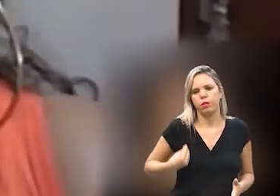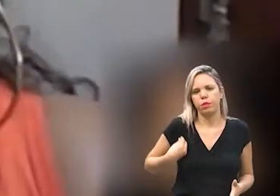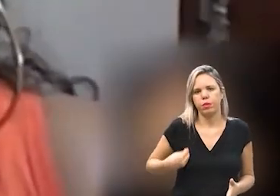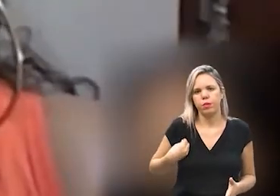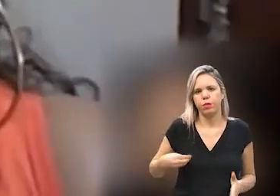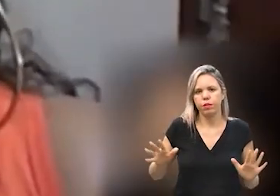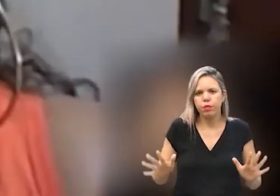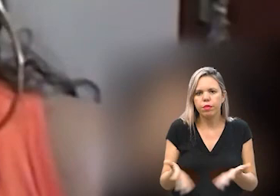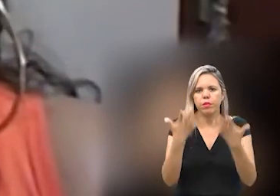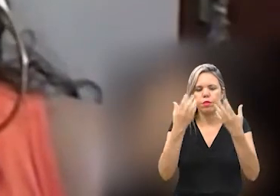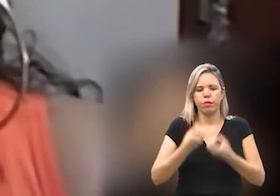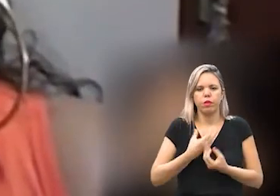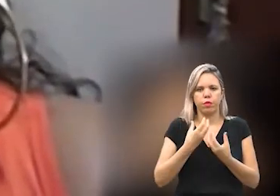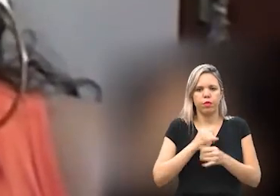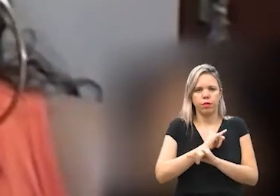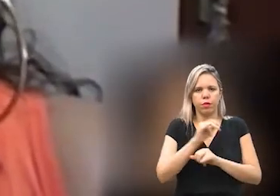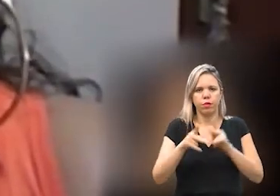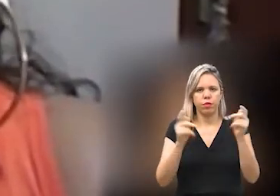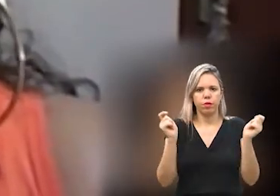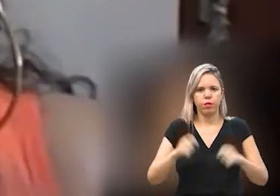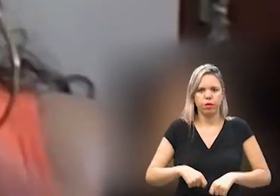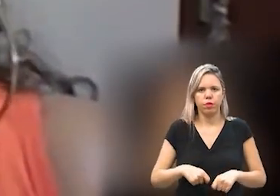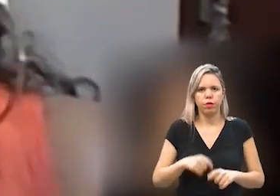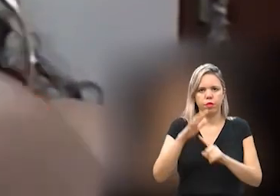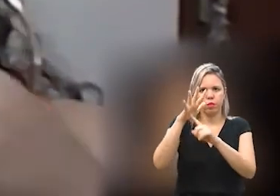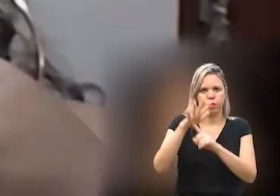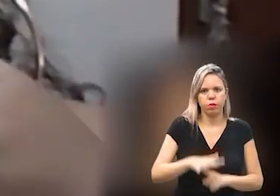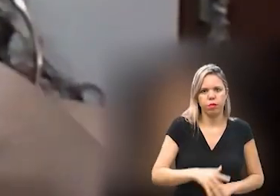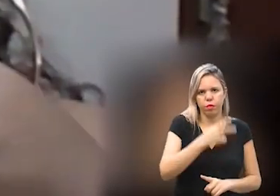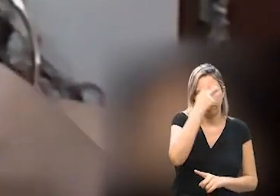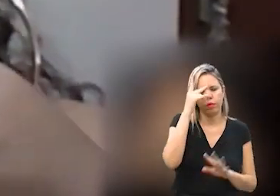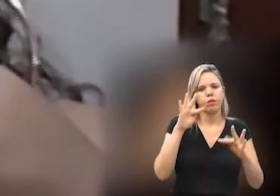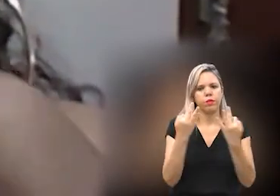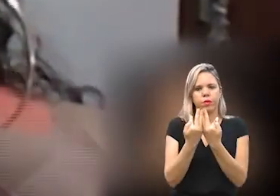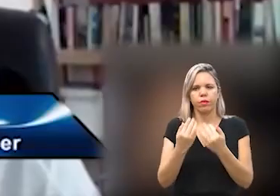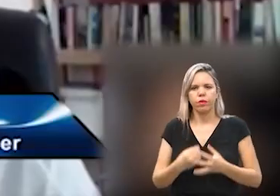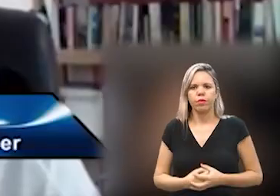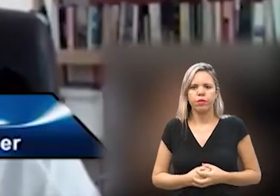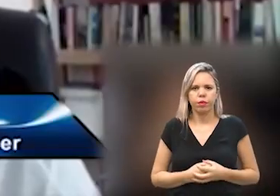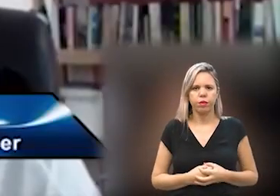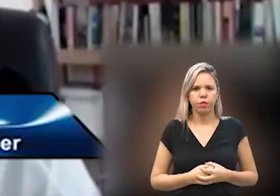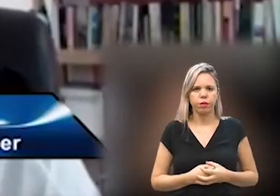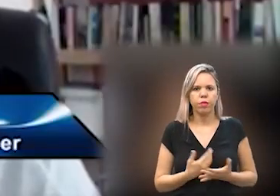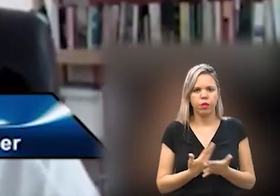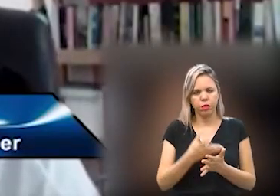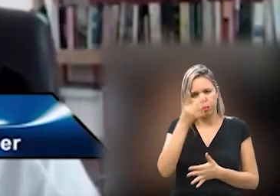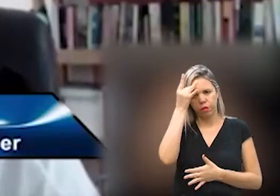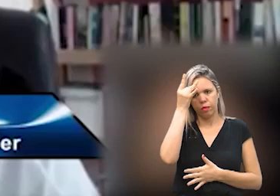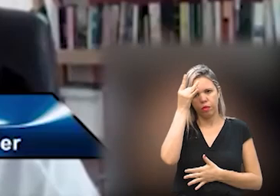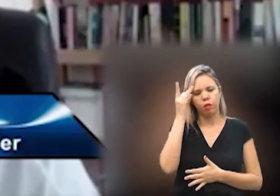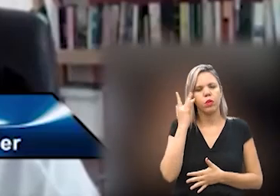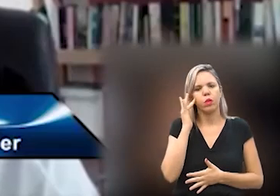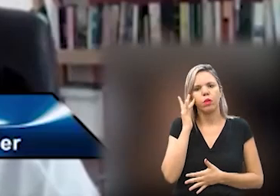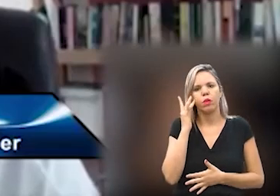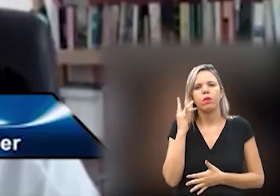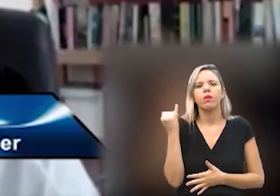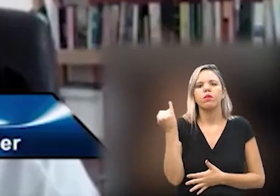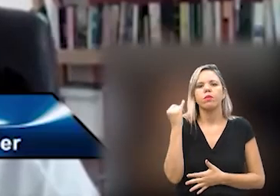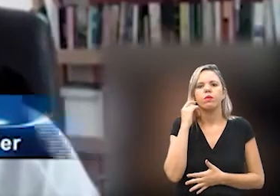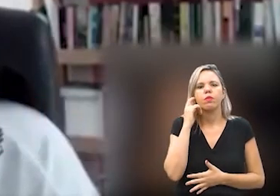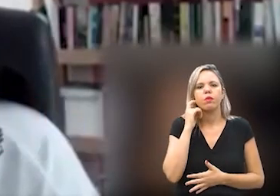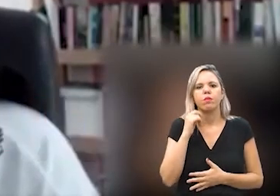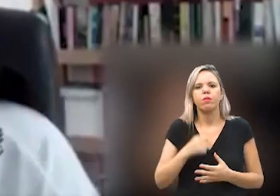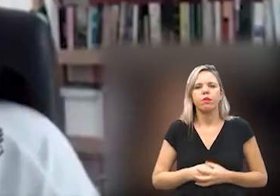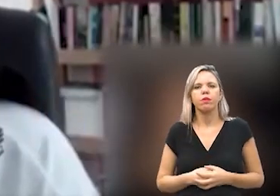e promover informações para possíveis vítimas e seus familiares. Foi uma aula mesmo, eu acho que é muito